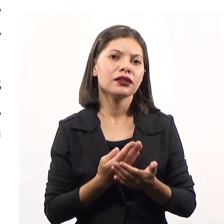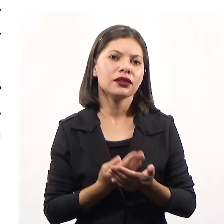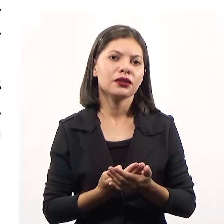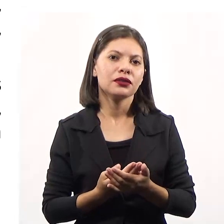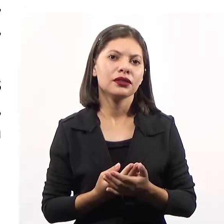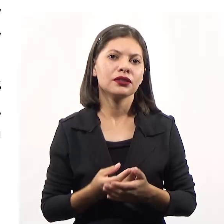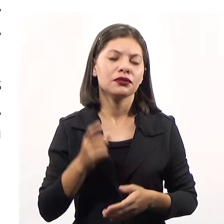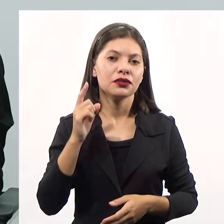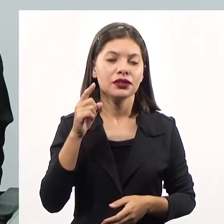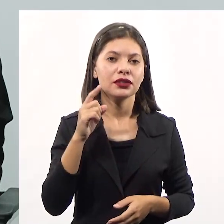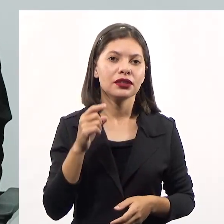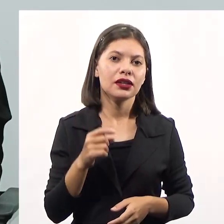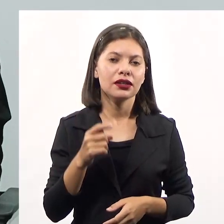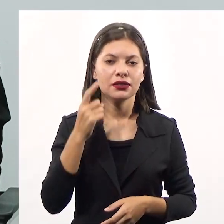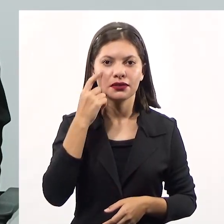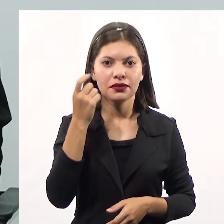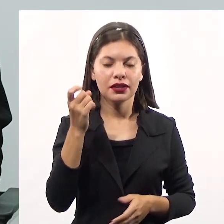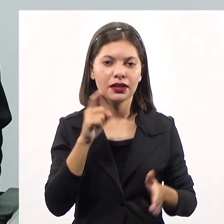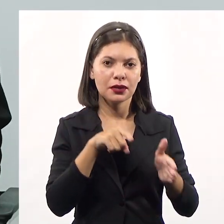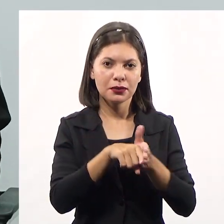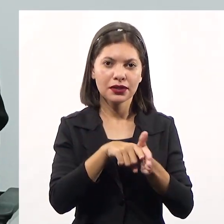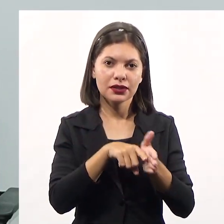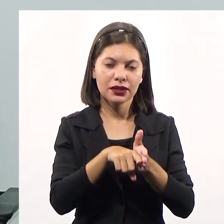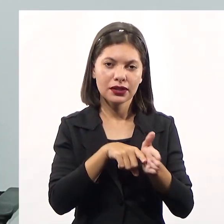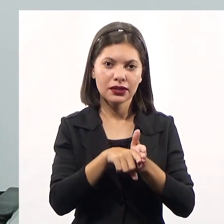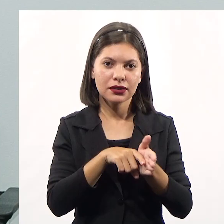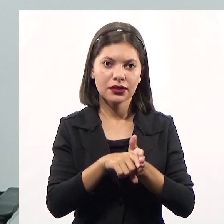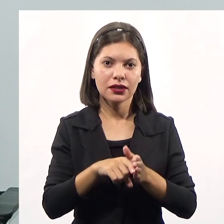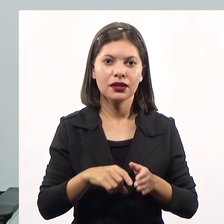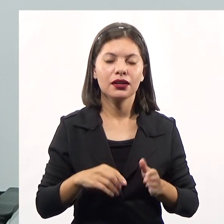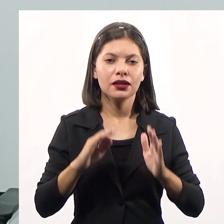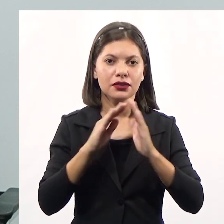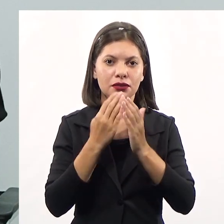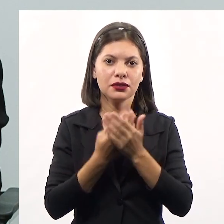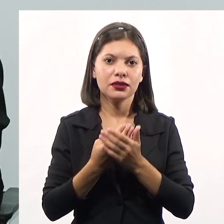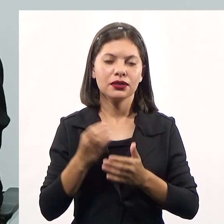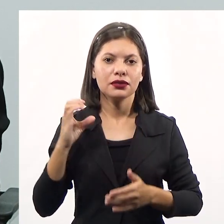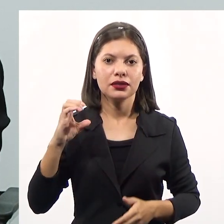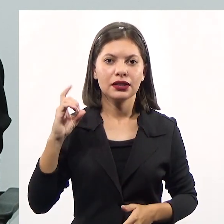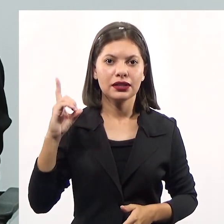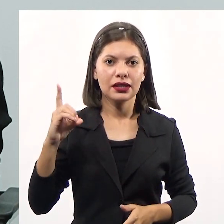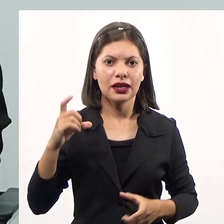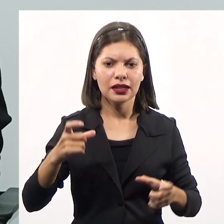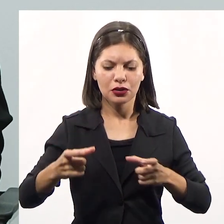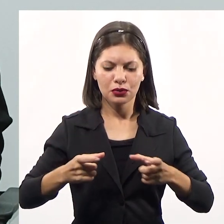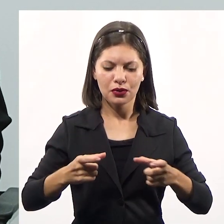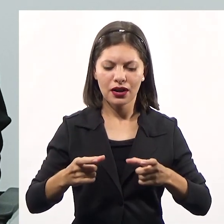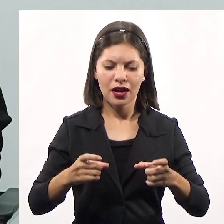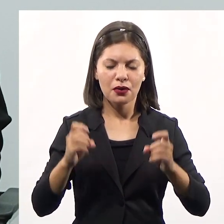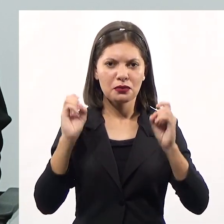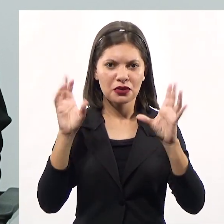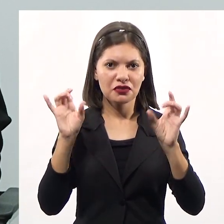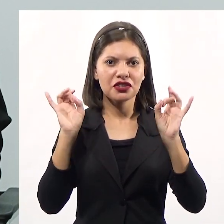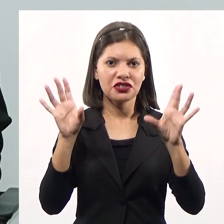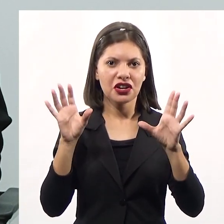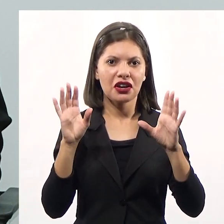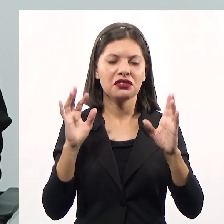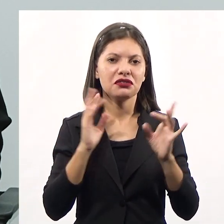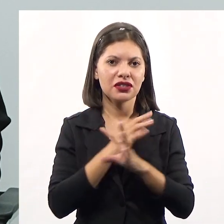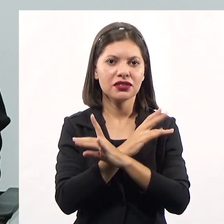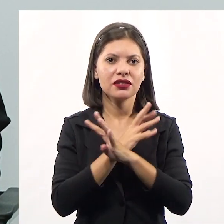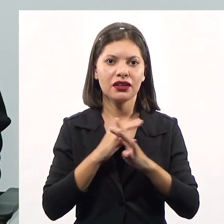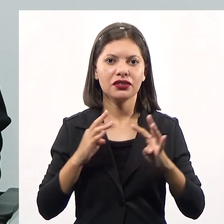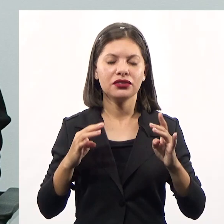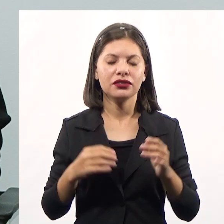vão verificar na pesquisa de vocês que o Carmela Dutra, ele está numa localização bem privilegiada da